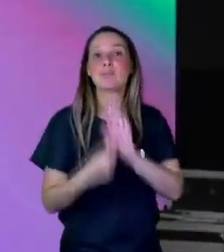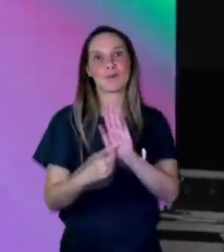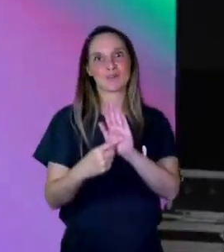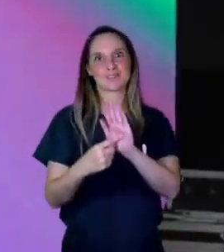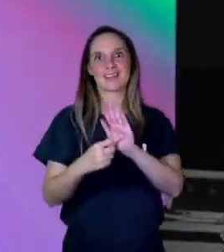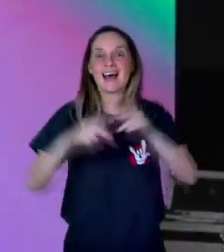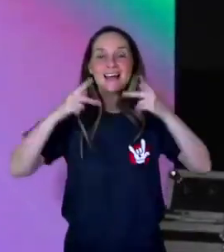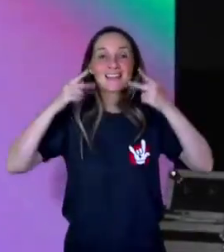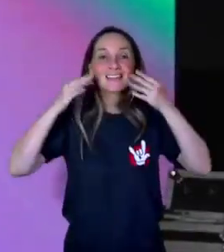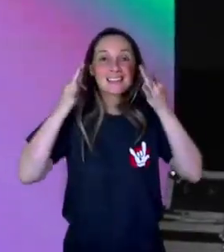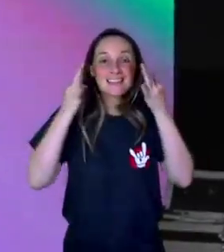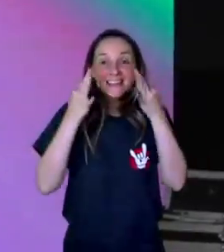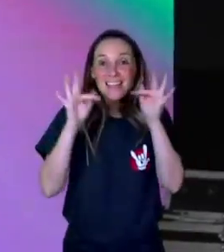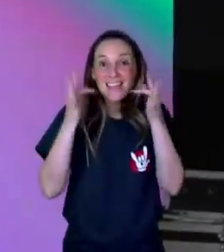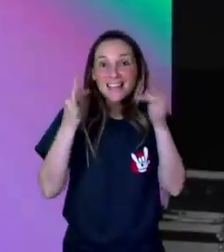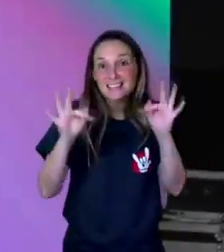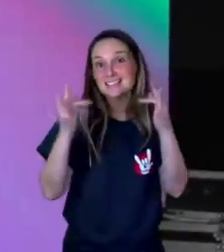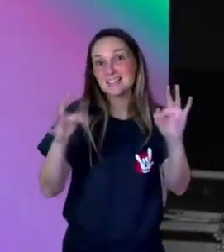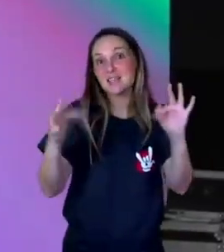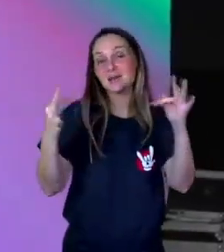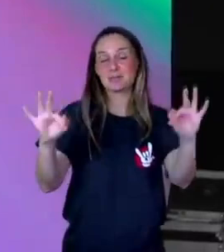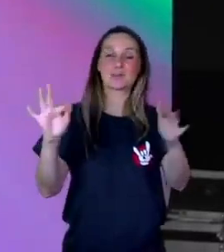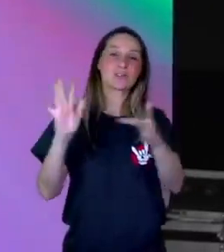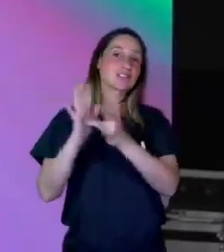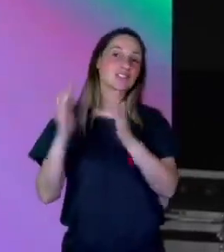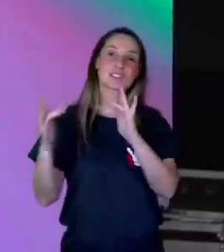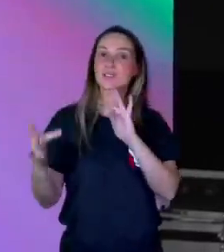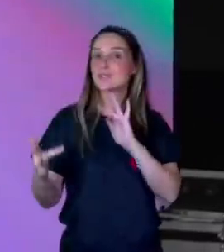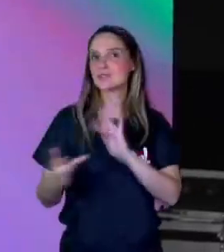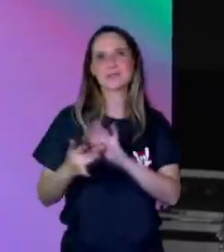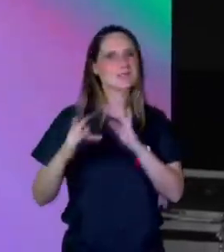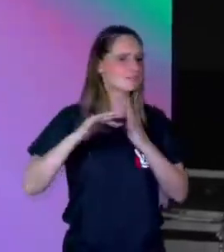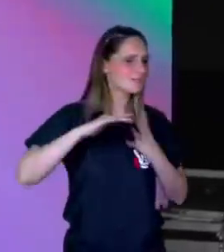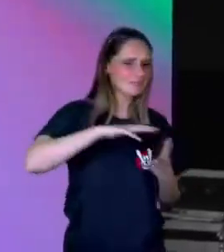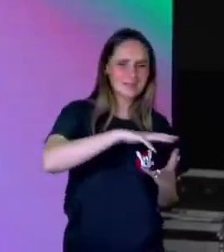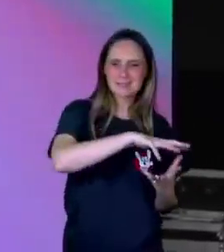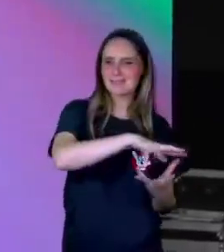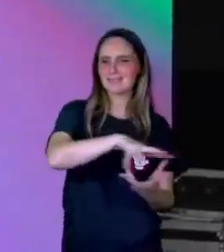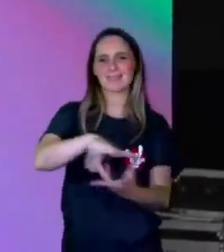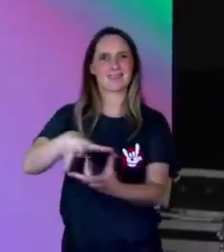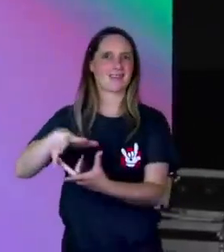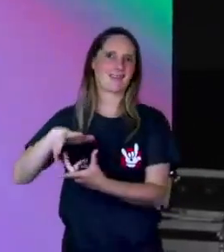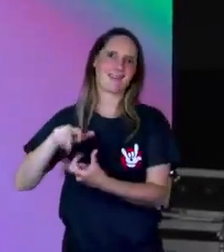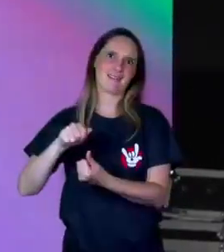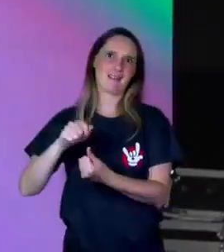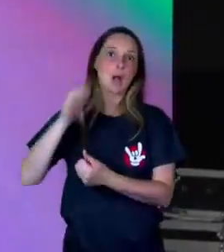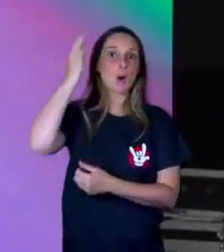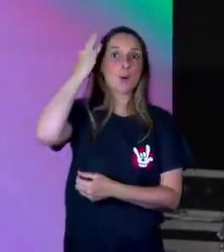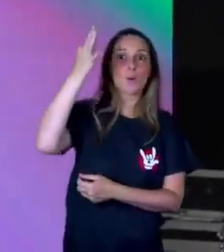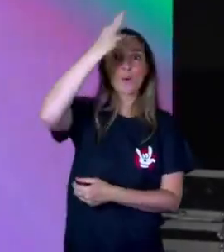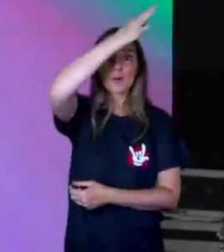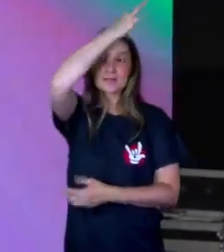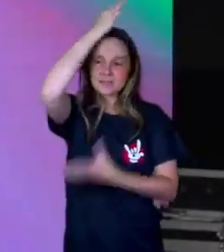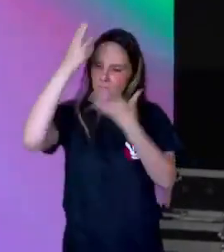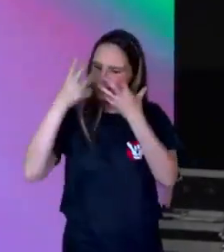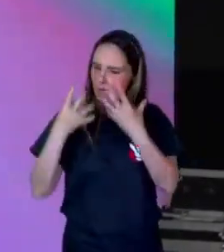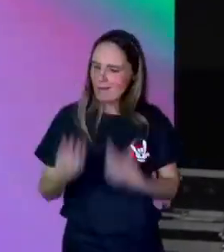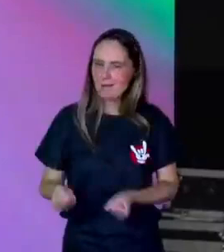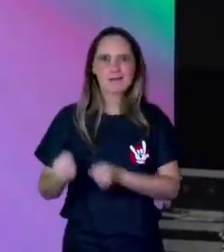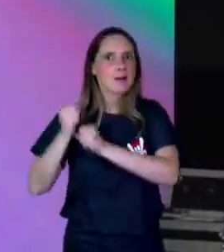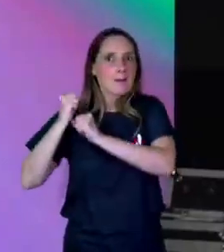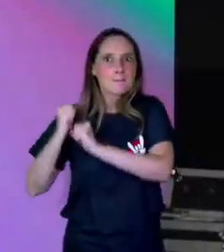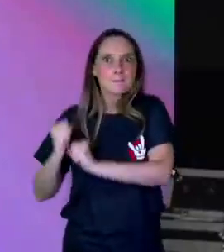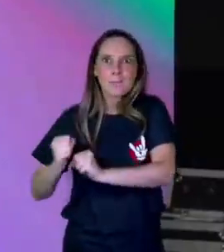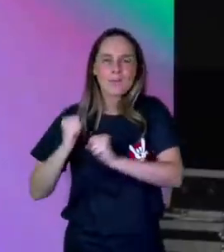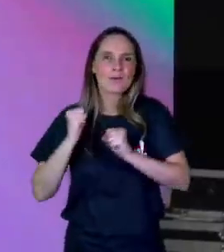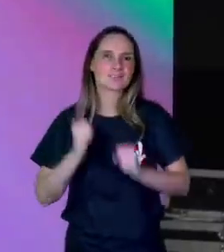Judéia, Samaria, até os confins da terra. Vocês serão revestidos de poder. Então vocês vão transformar o lugar ao